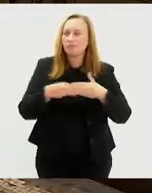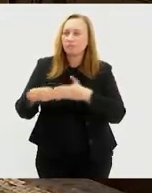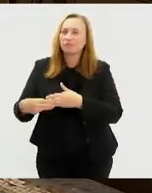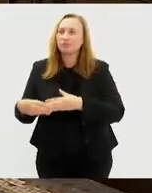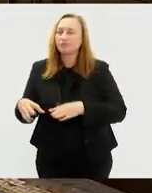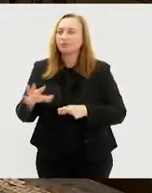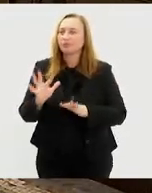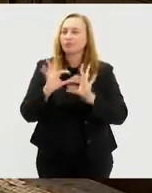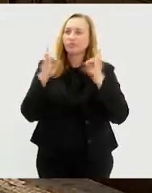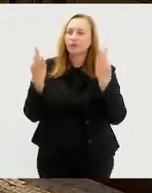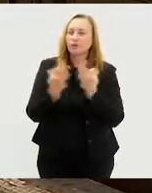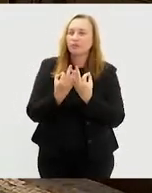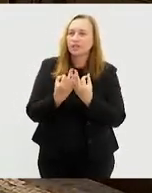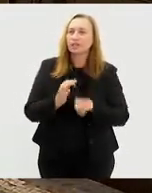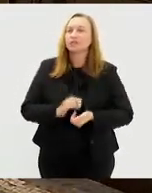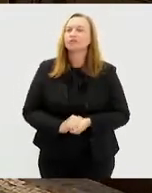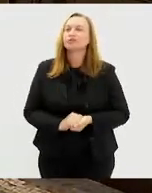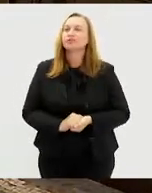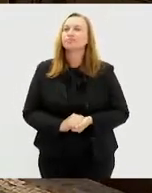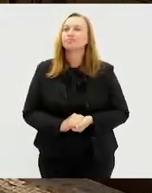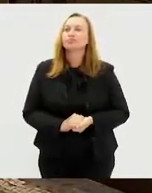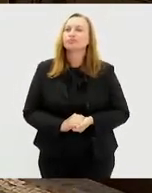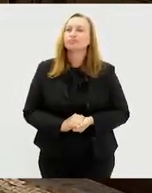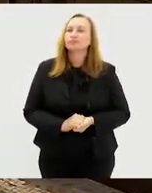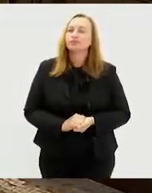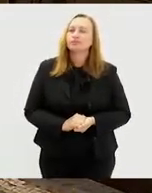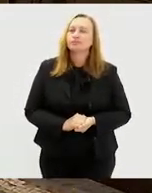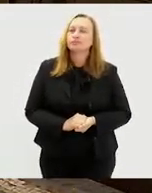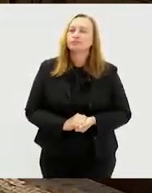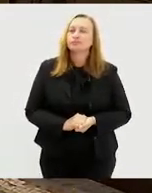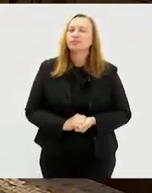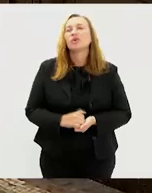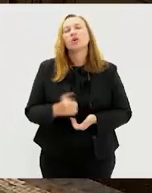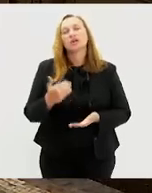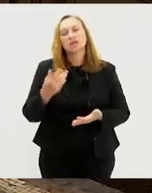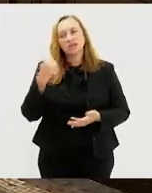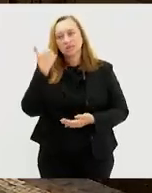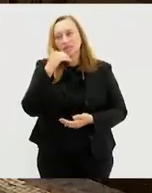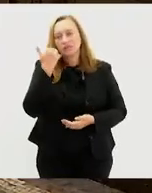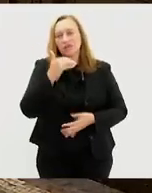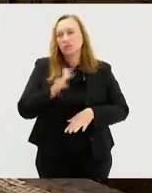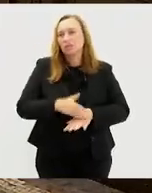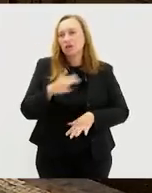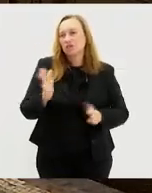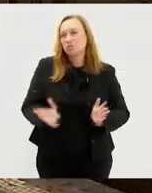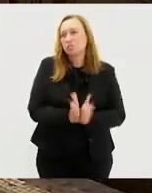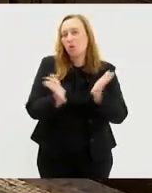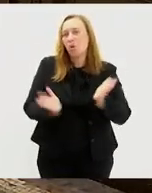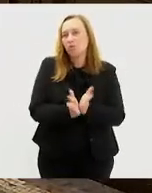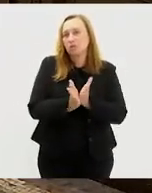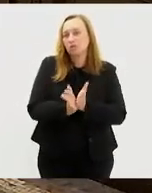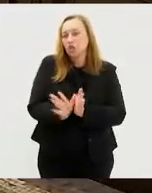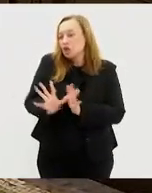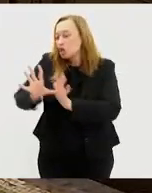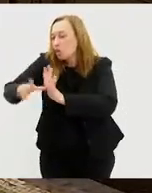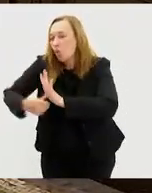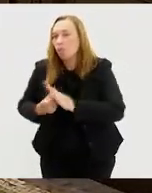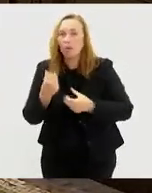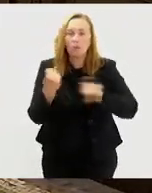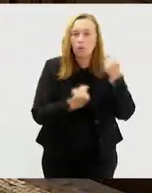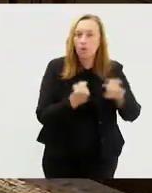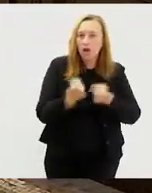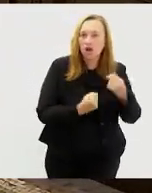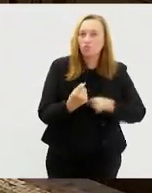lado pro outro para levar o seu sustento uma covardia com os mais pobres que tem o seu bem surrupiado por um